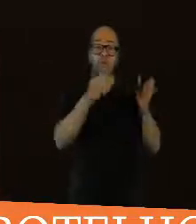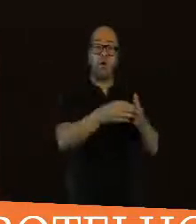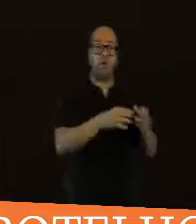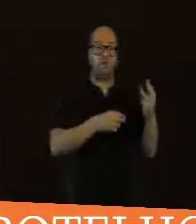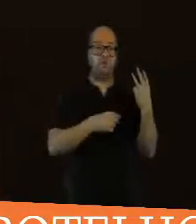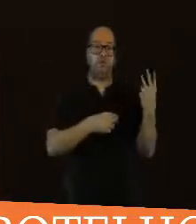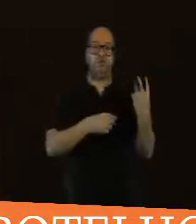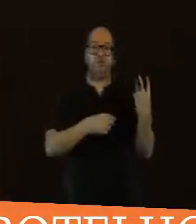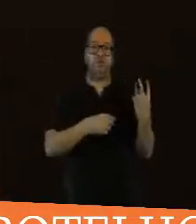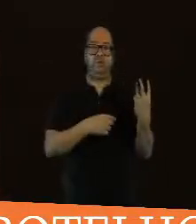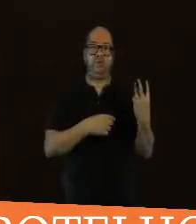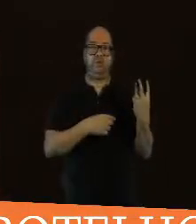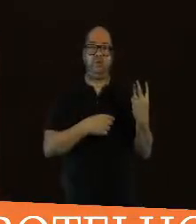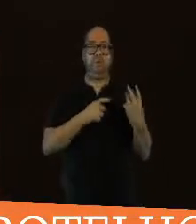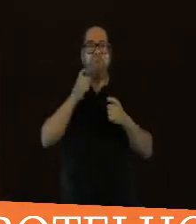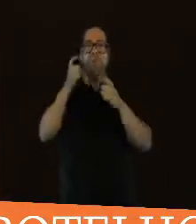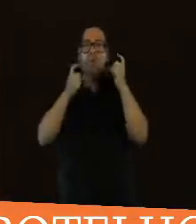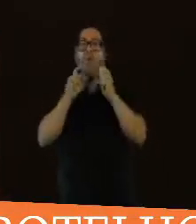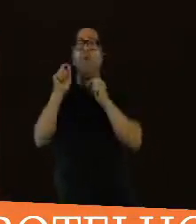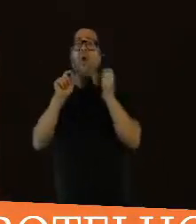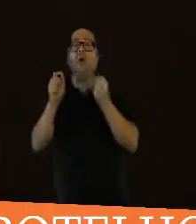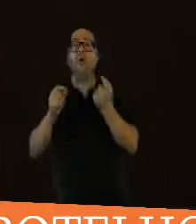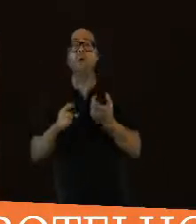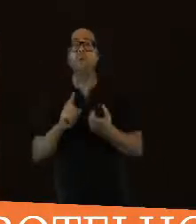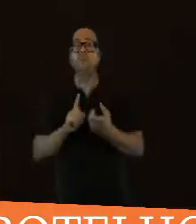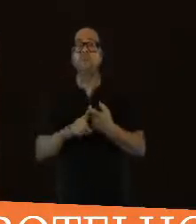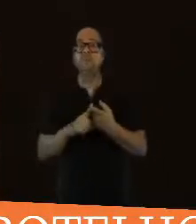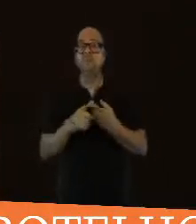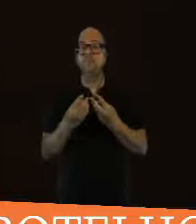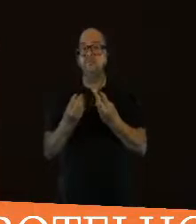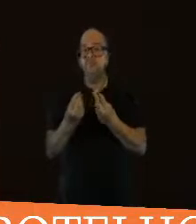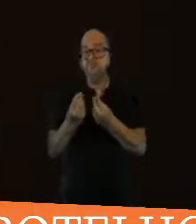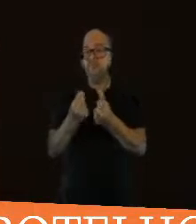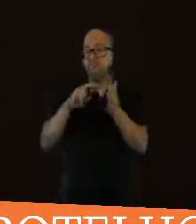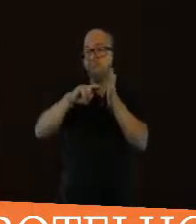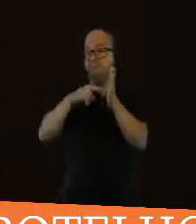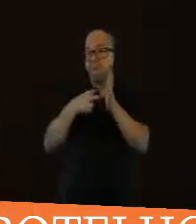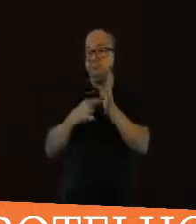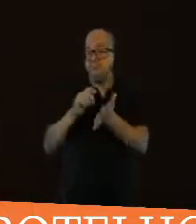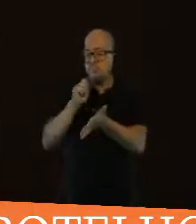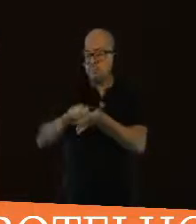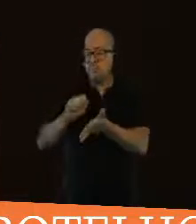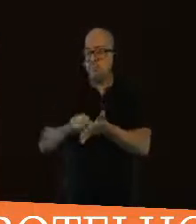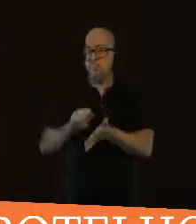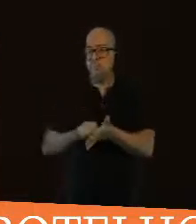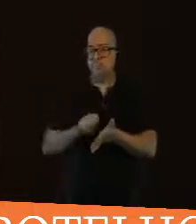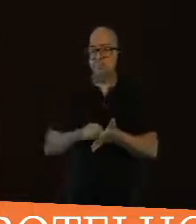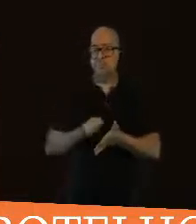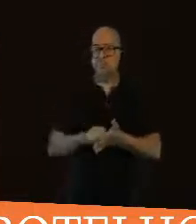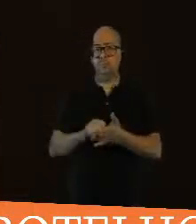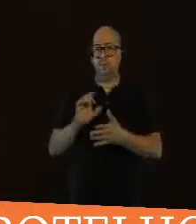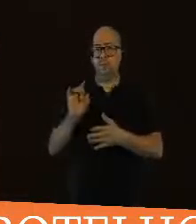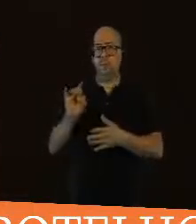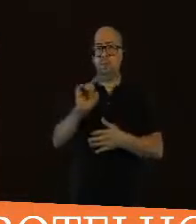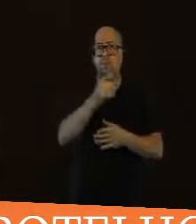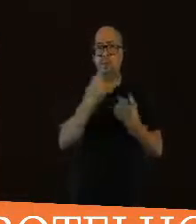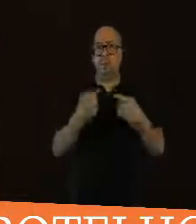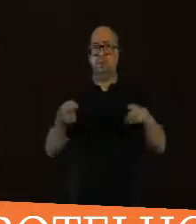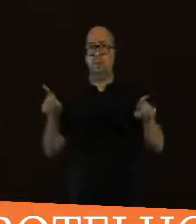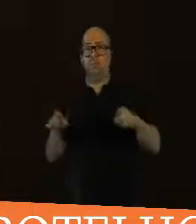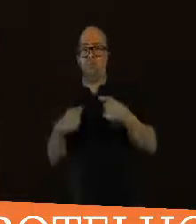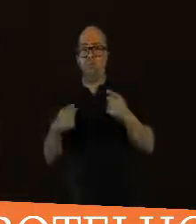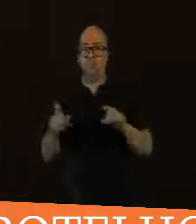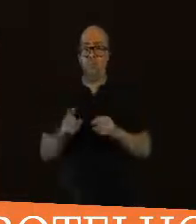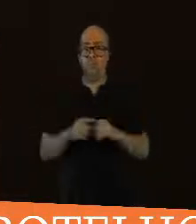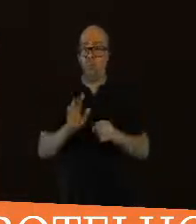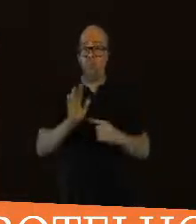preocupa mais com dar um sentido maior para o arranjo. né? Sim, e não cantar de maneira sempre